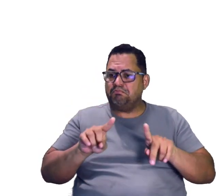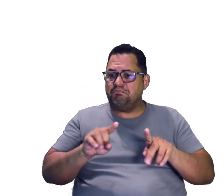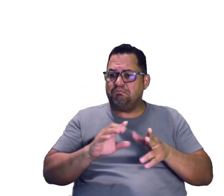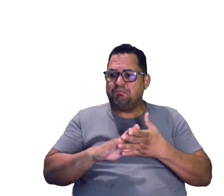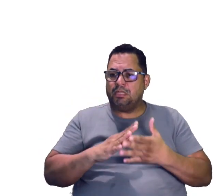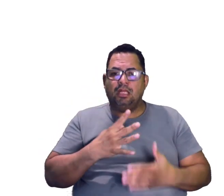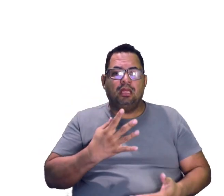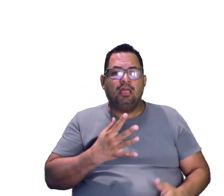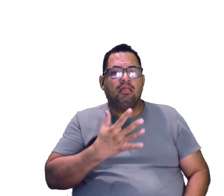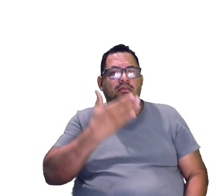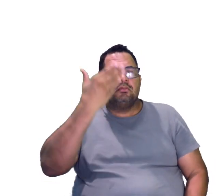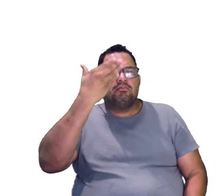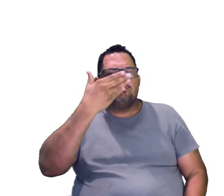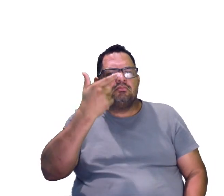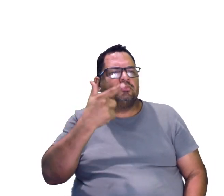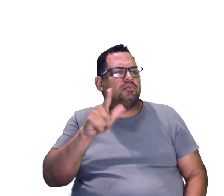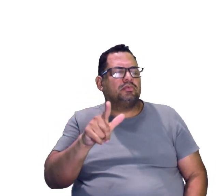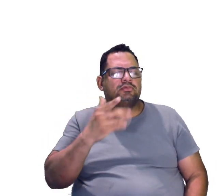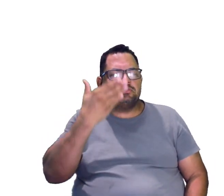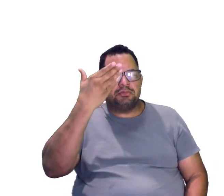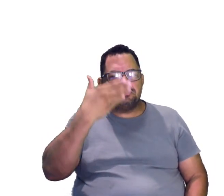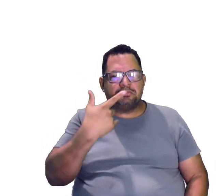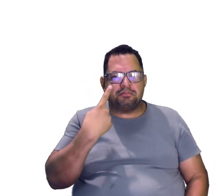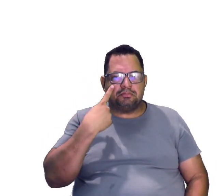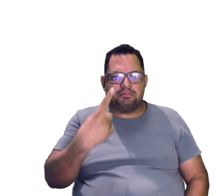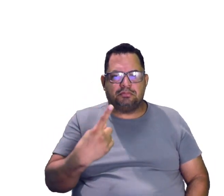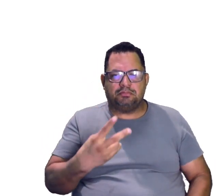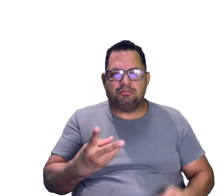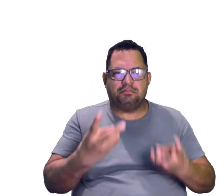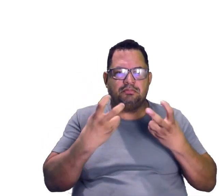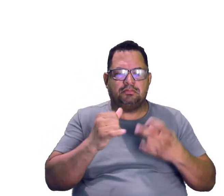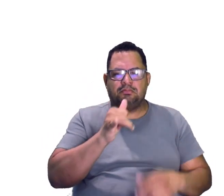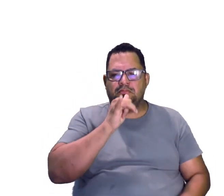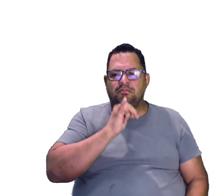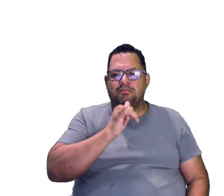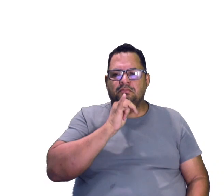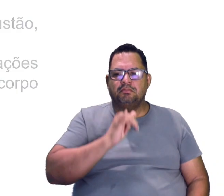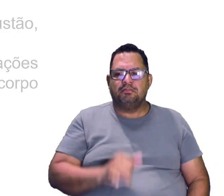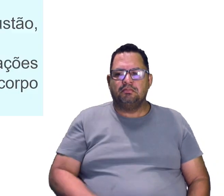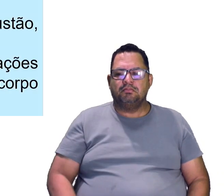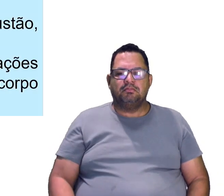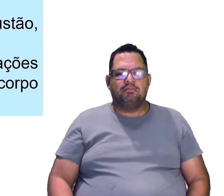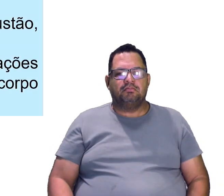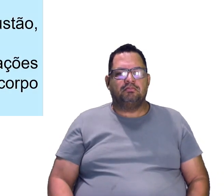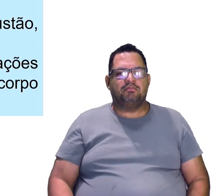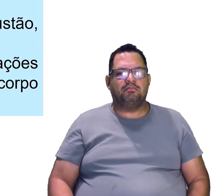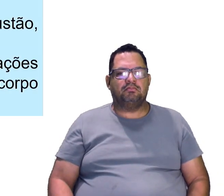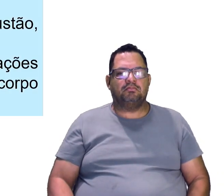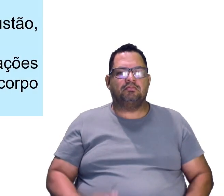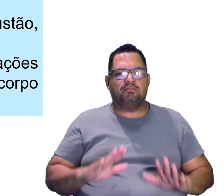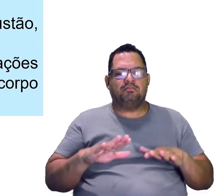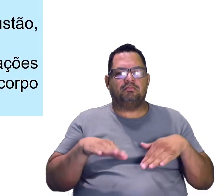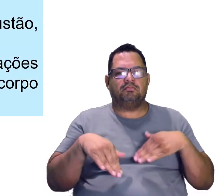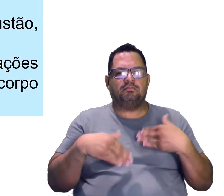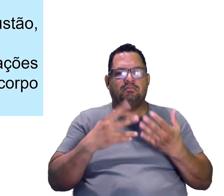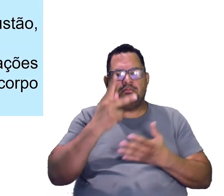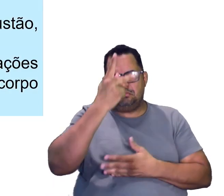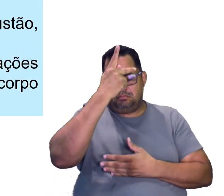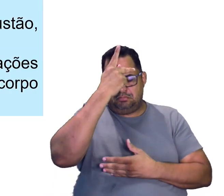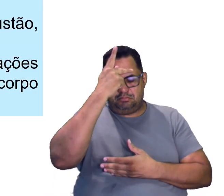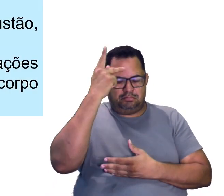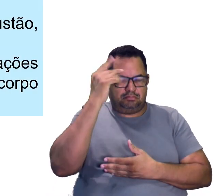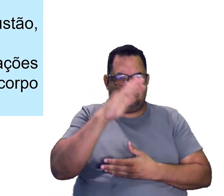dizer, nem damos conta. Exemplo. Quando uma pessoa